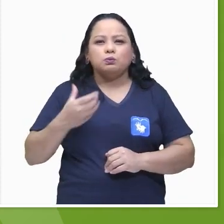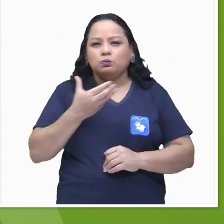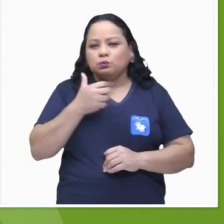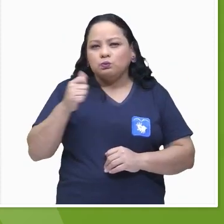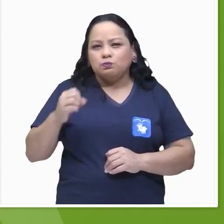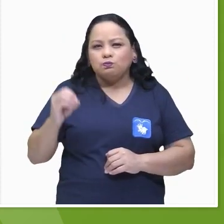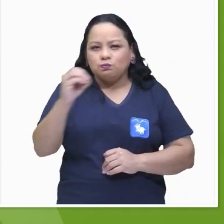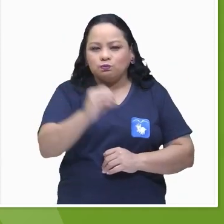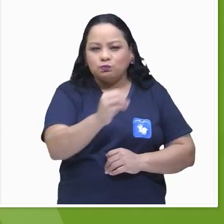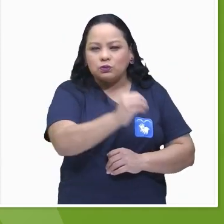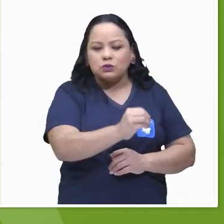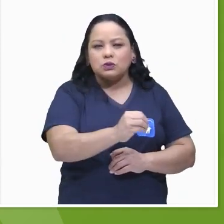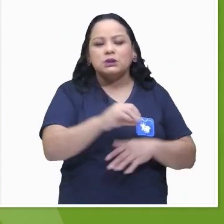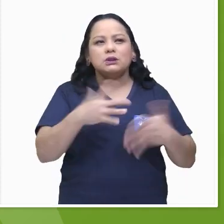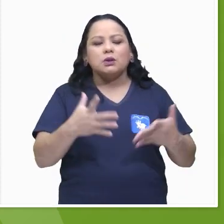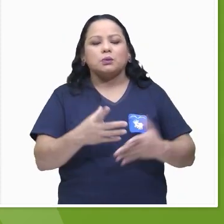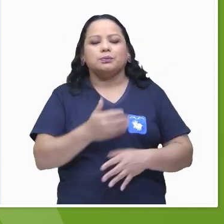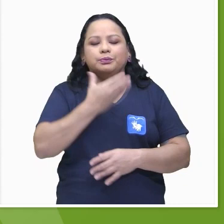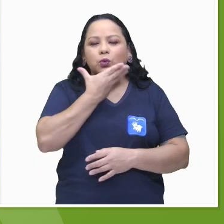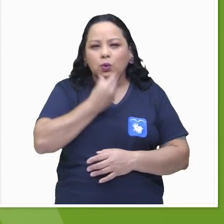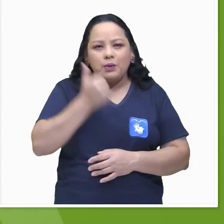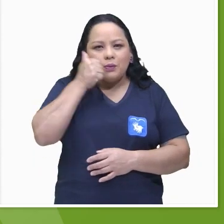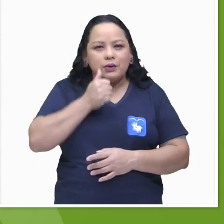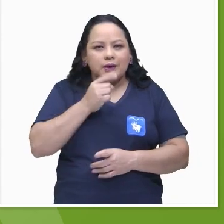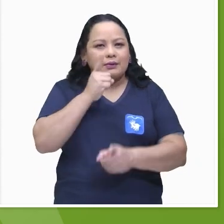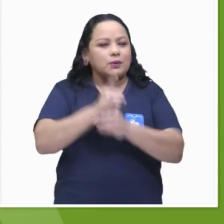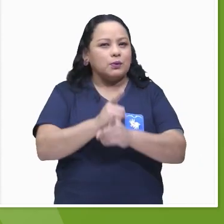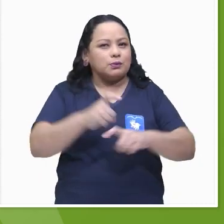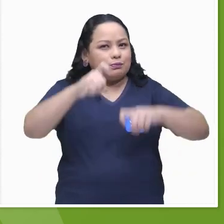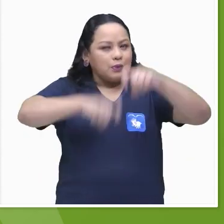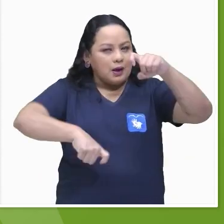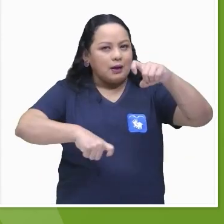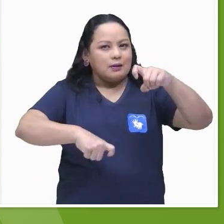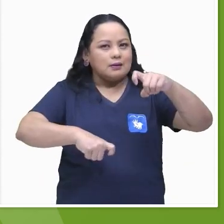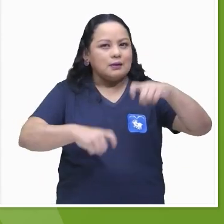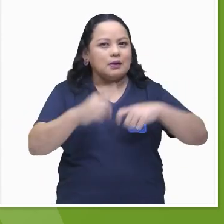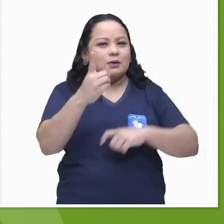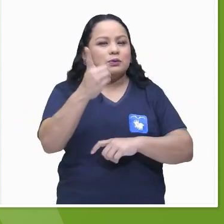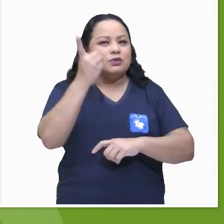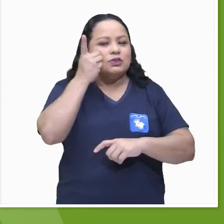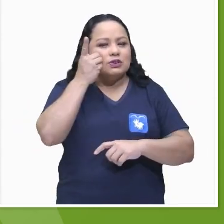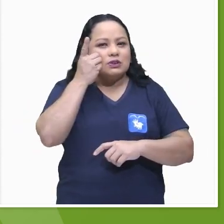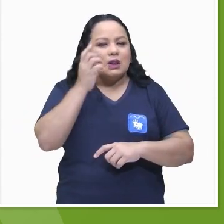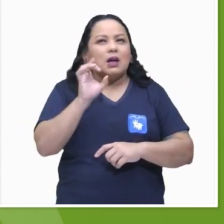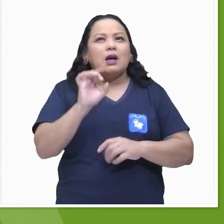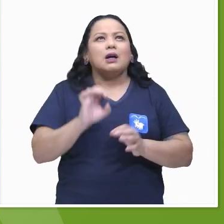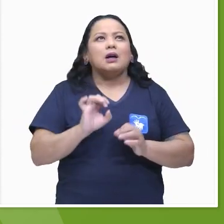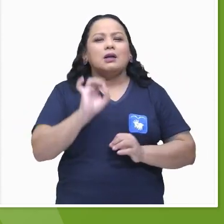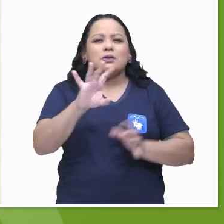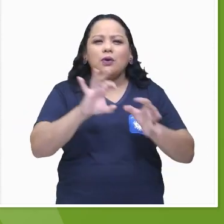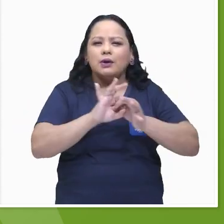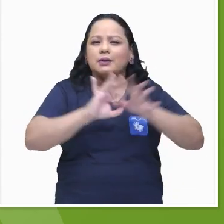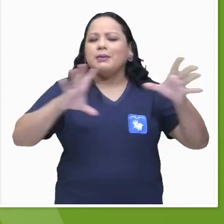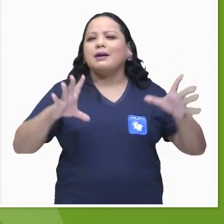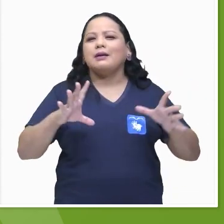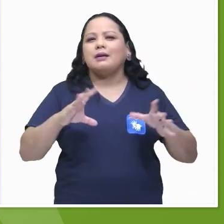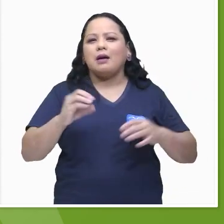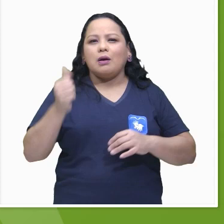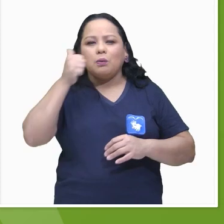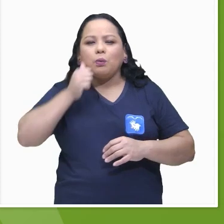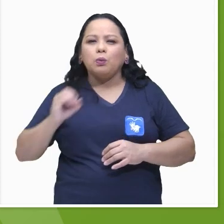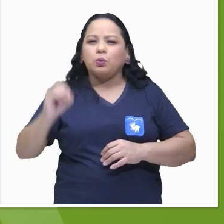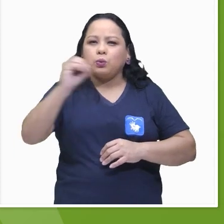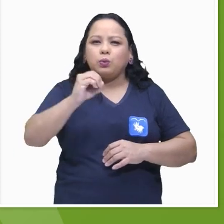relação sexual, né, em um dia, e aí a mulher só foi liberar o óvulo daqui a 4